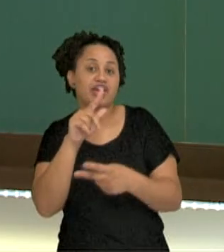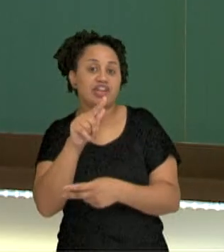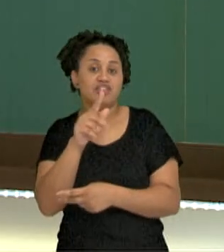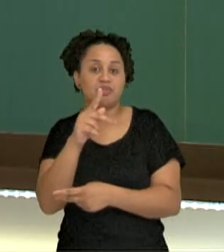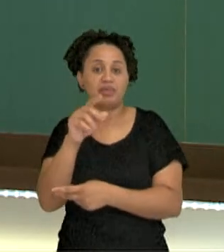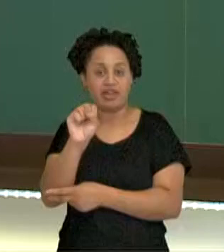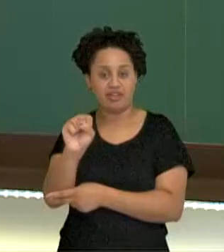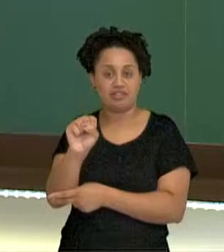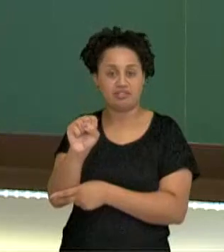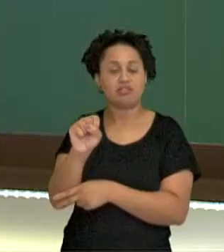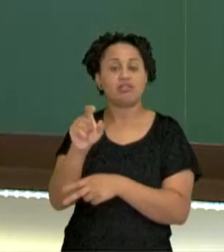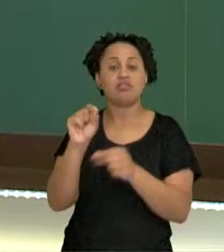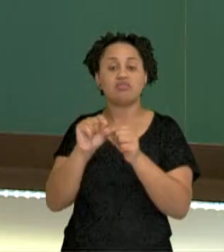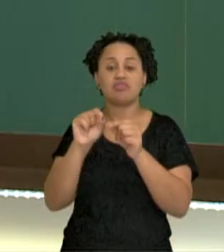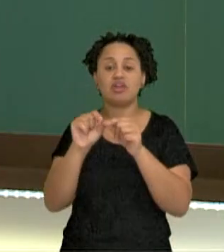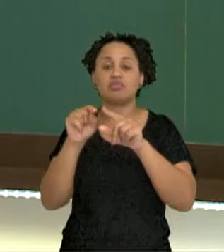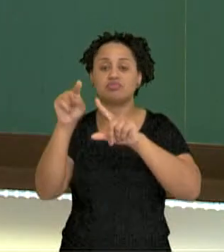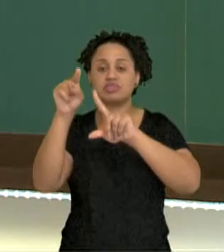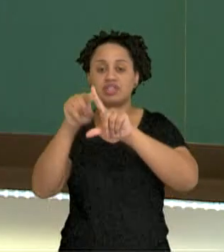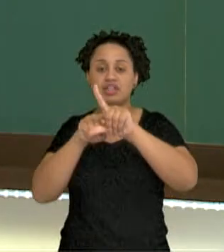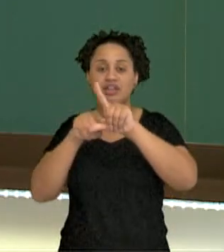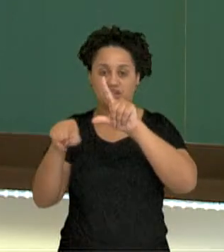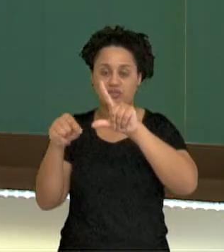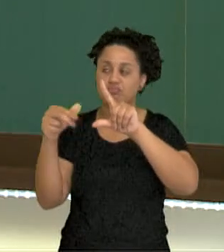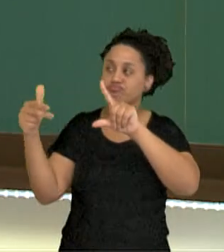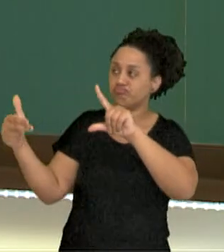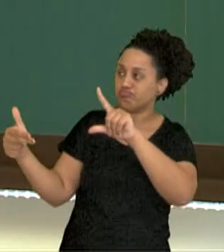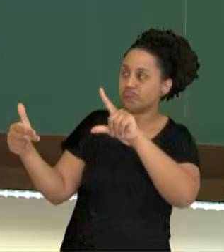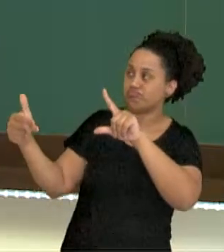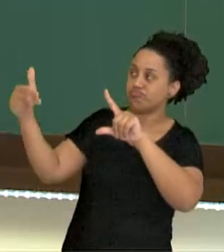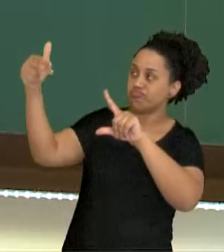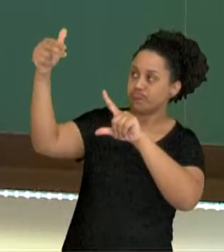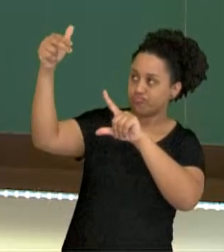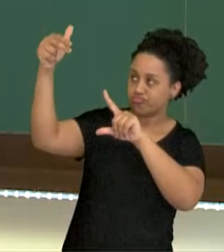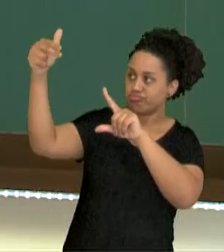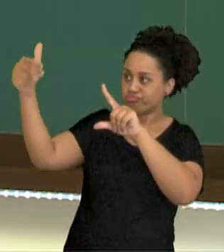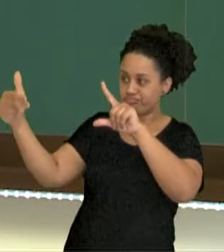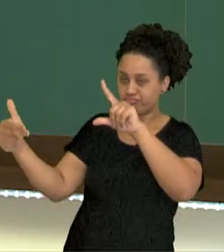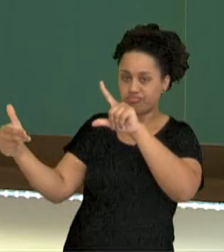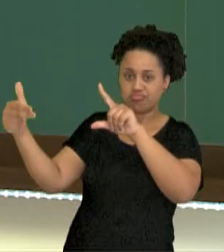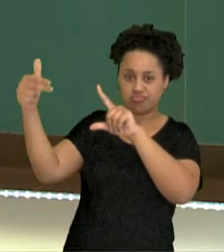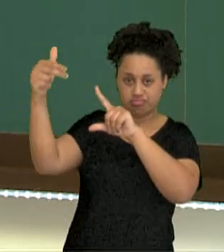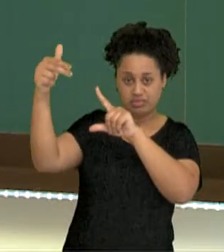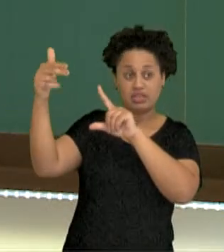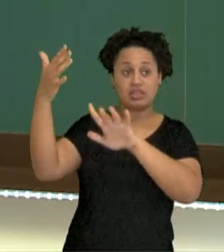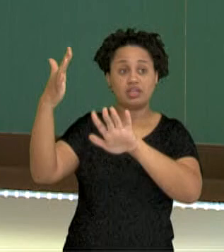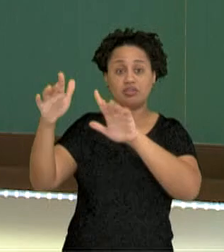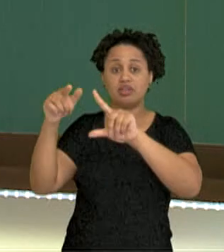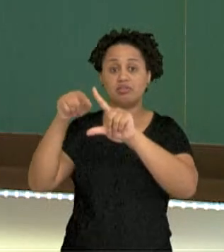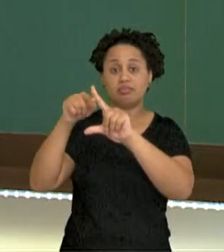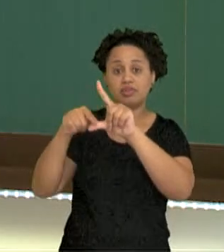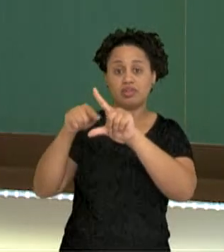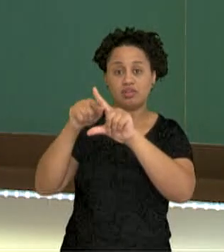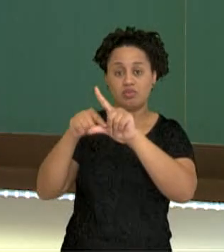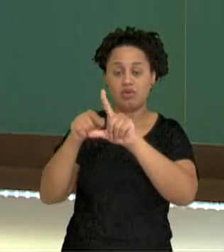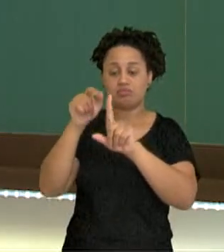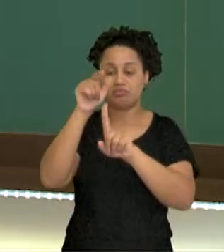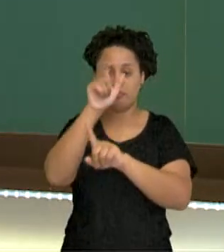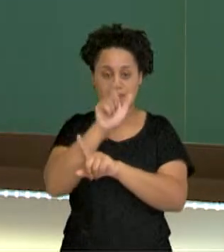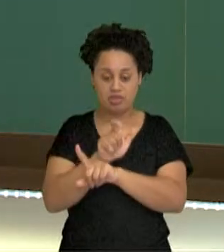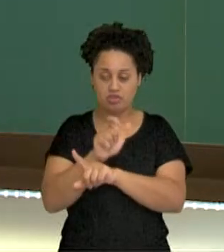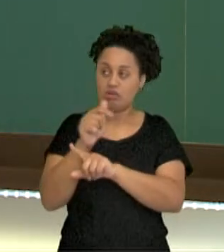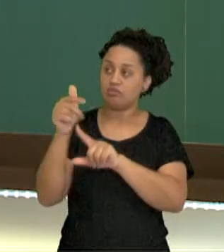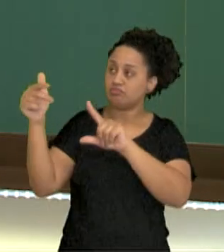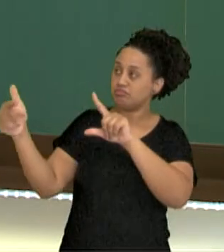localização ela é feita por uma triangulação de satélites. Então depende do ângulo alfa ali formado entre você e os